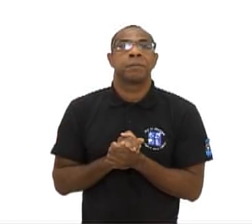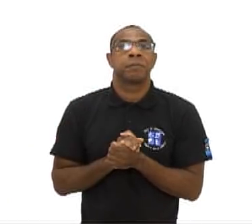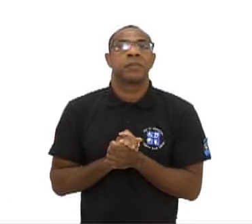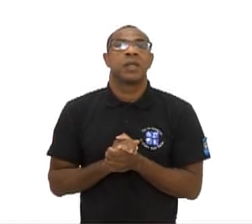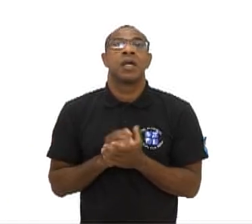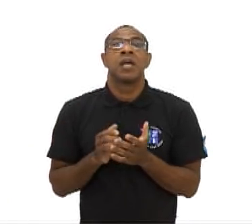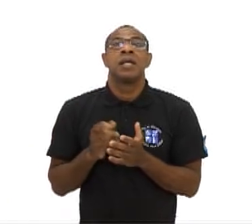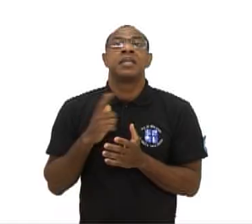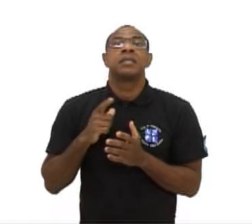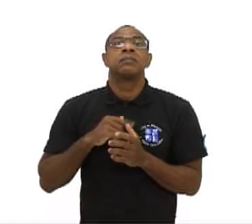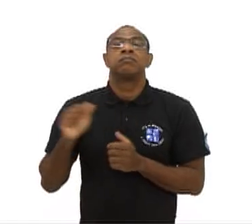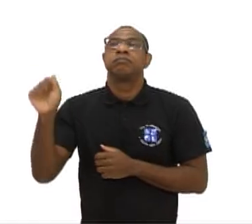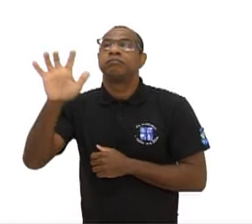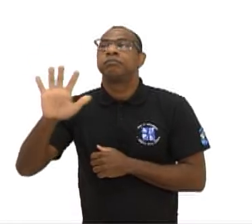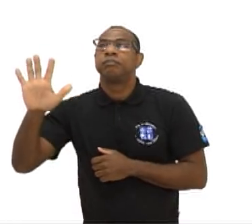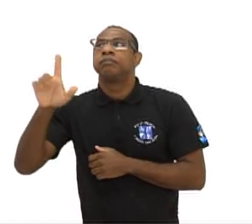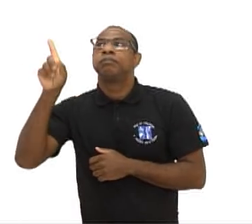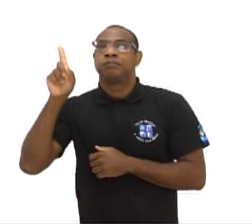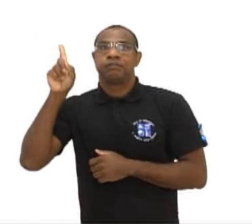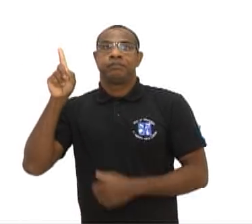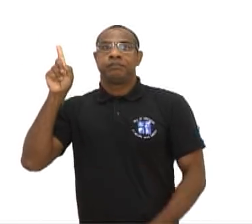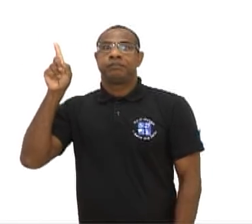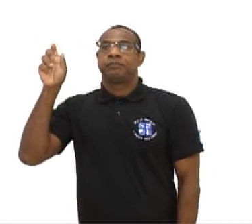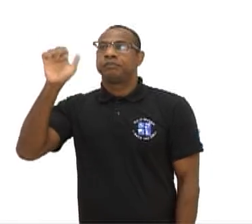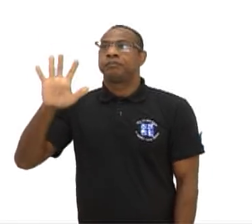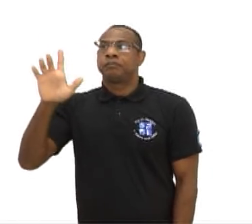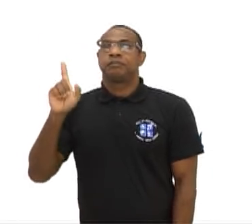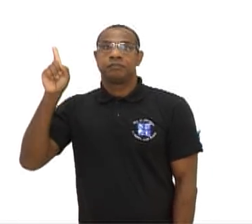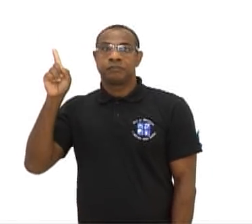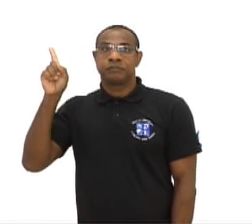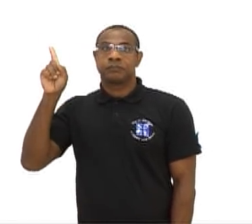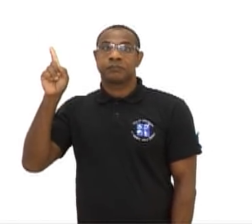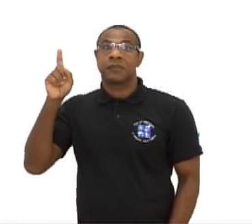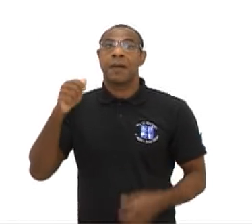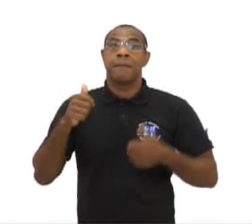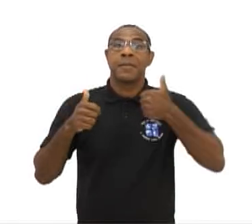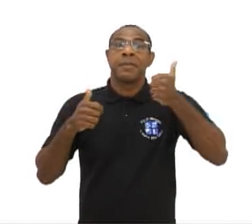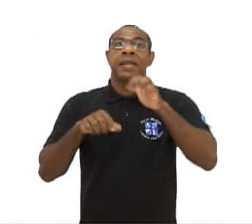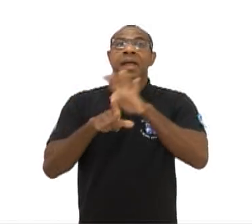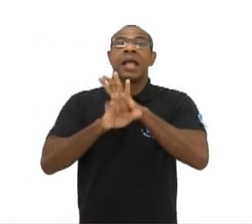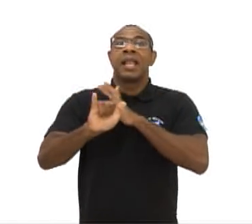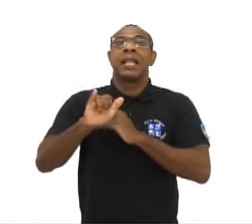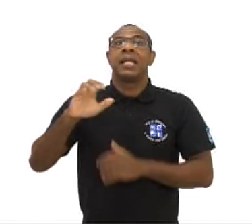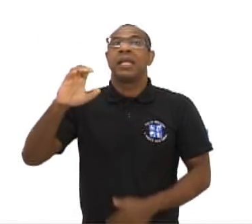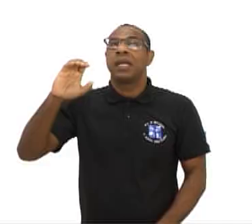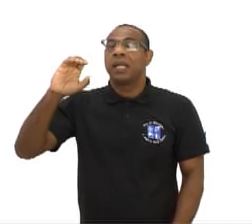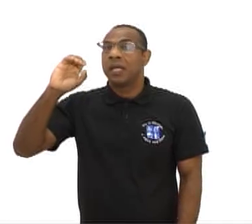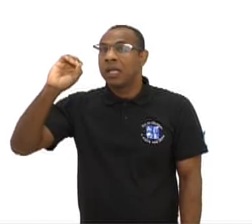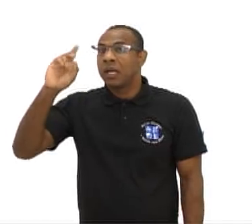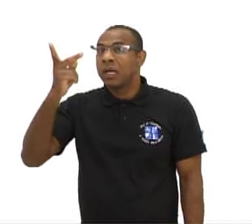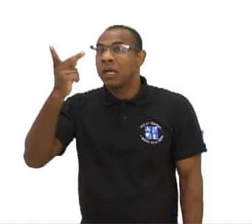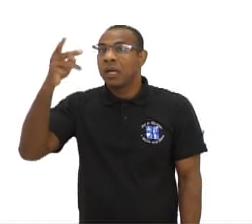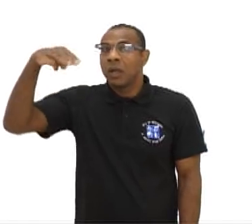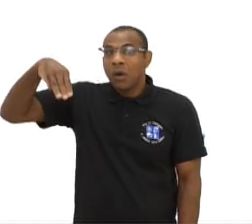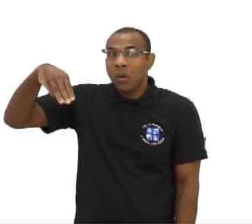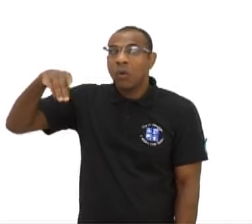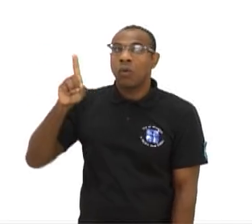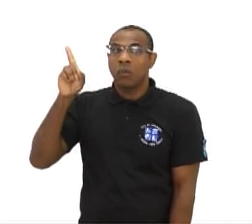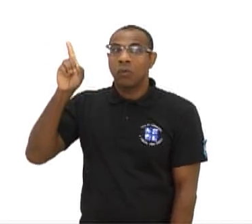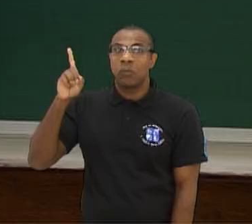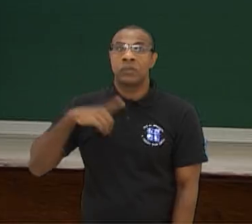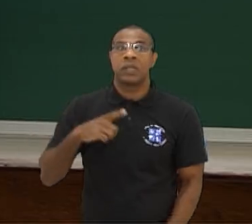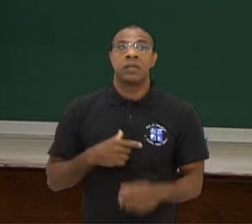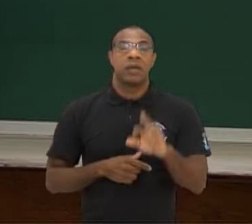né, um esquema da nossa primeira lei de Ohm. Então, acompanhe comigo aqui. Eu tenho que a